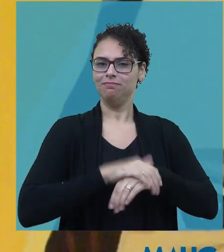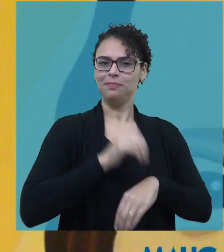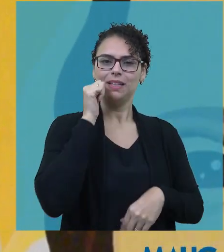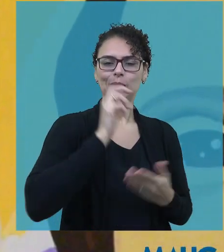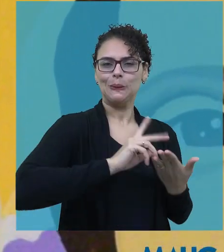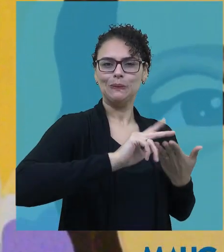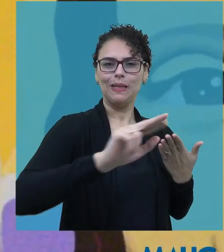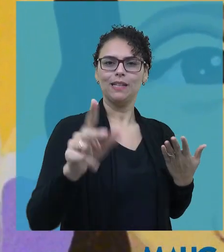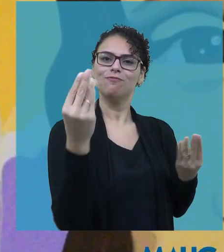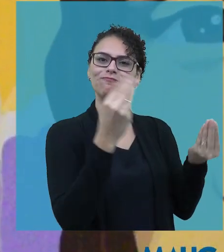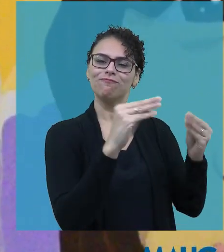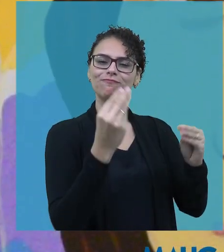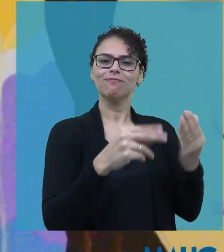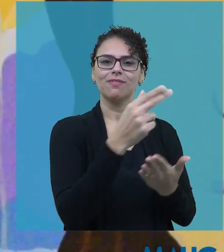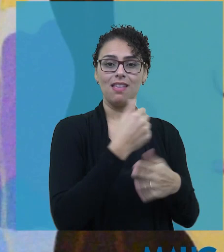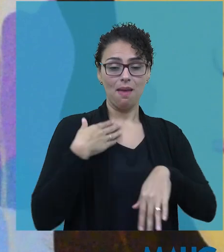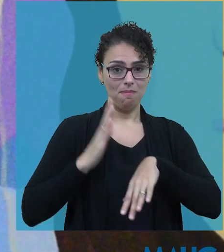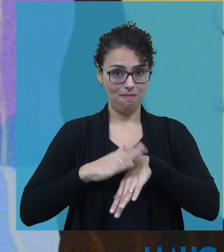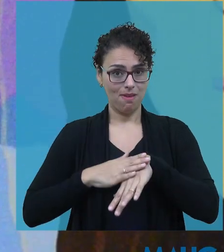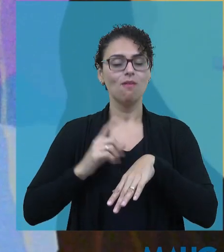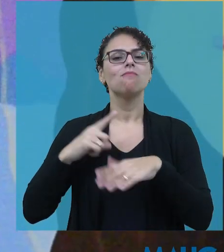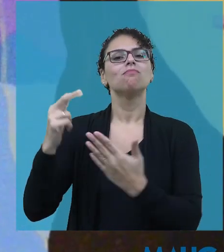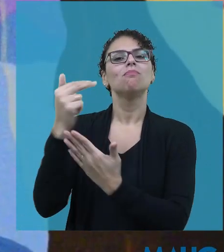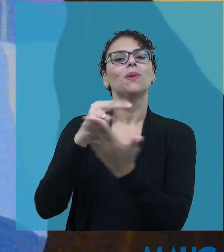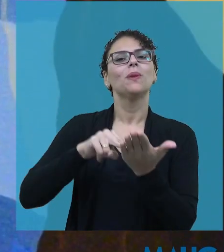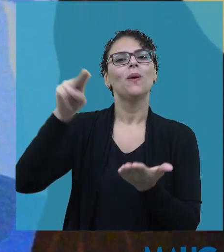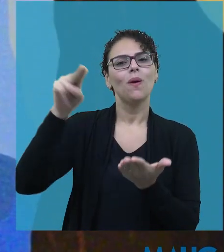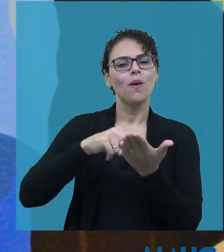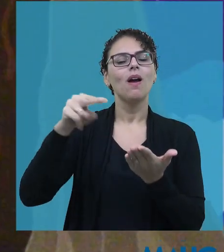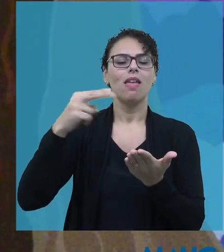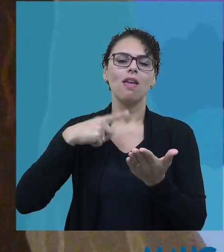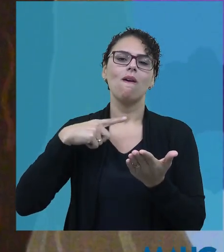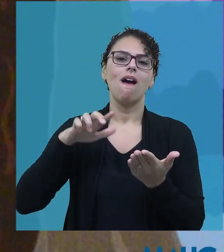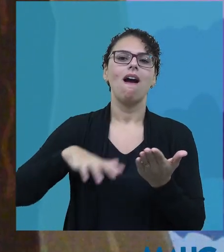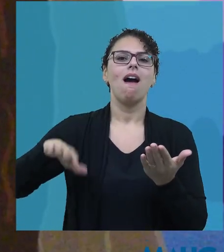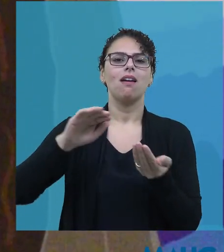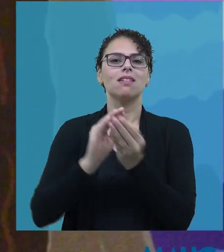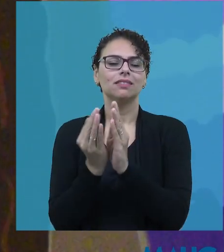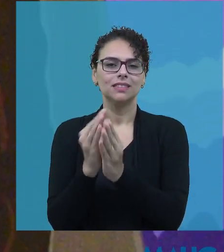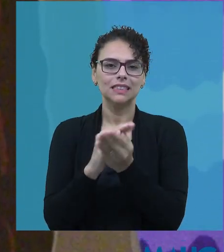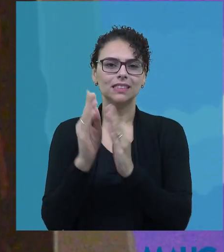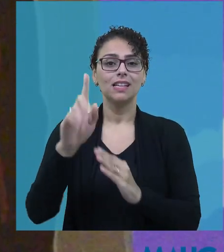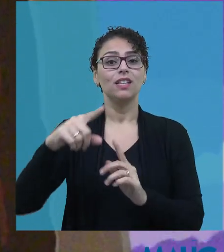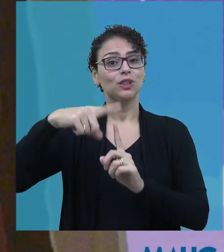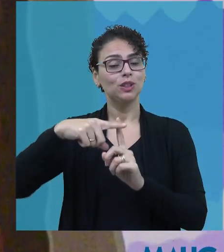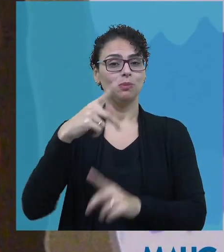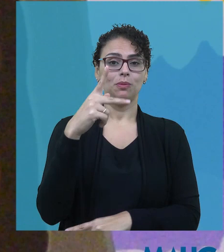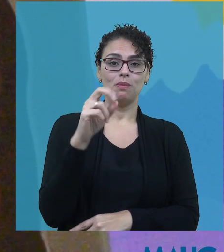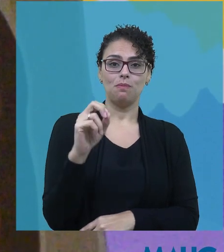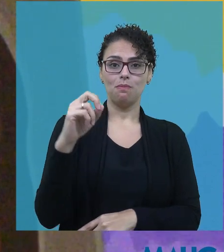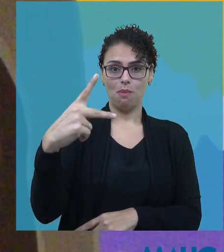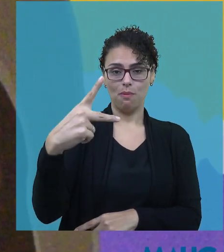Lisa com minha obra. A minha pintura, eu sou artista plástica e o meu estilo